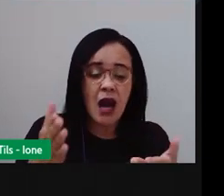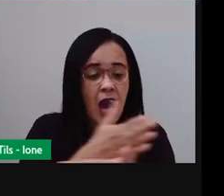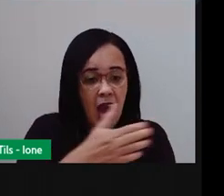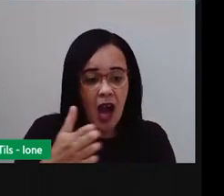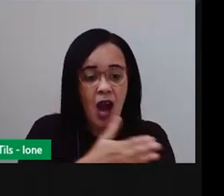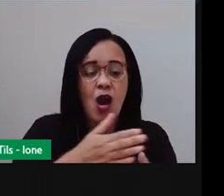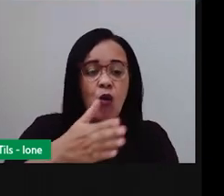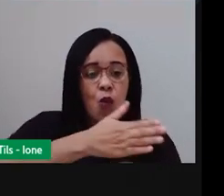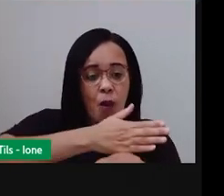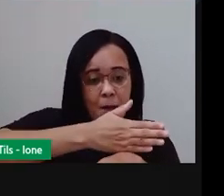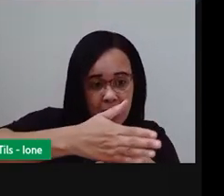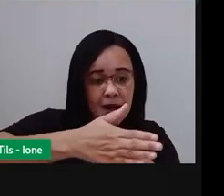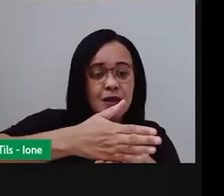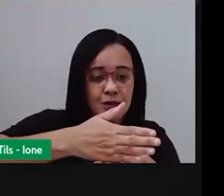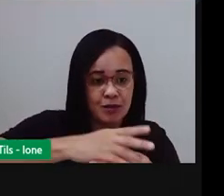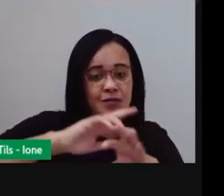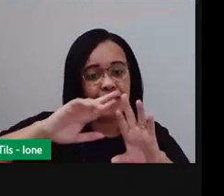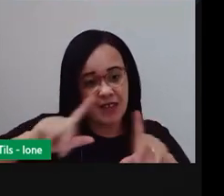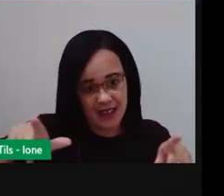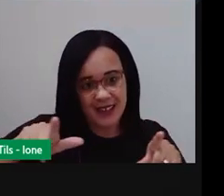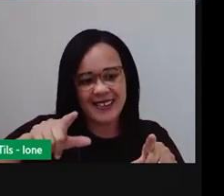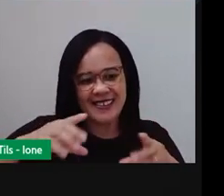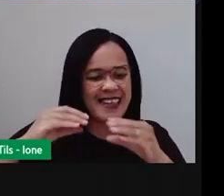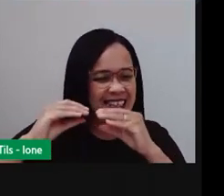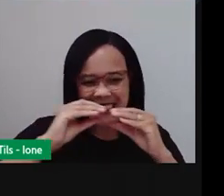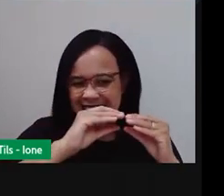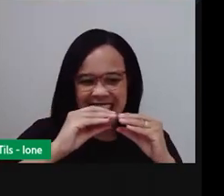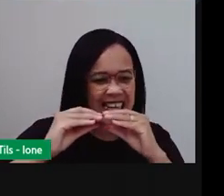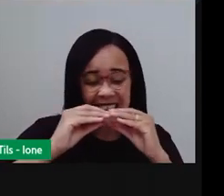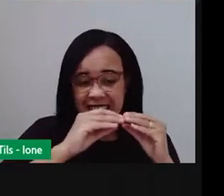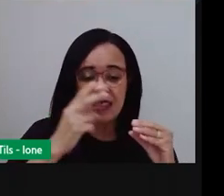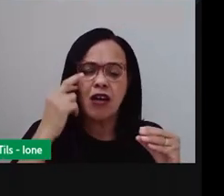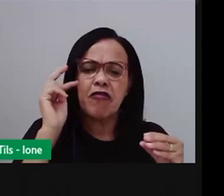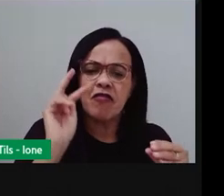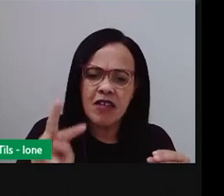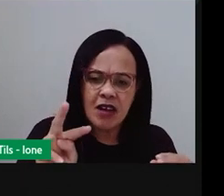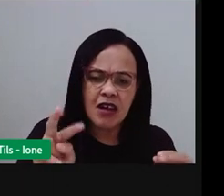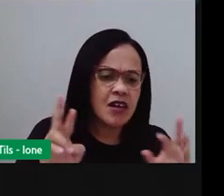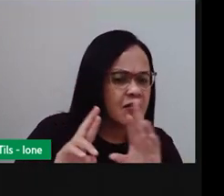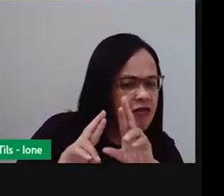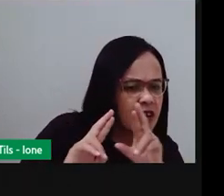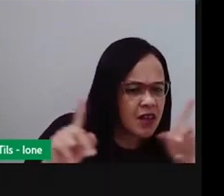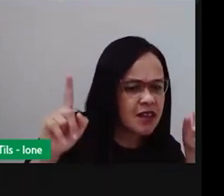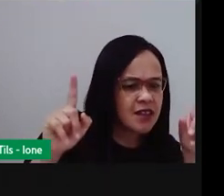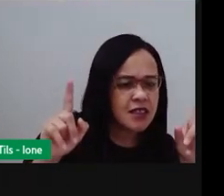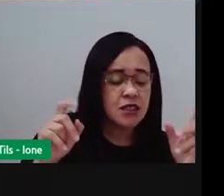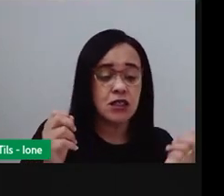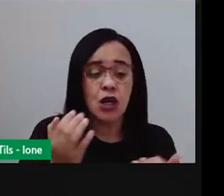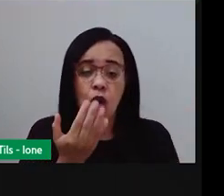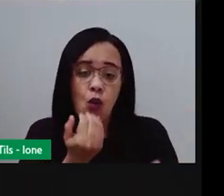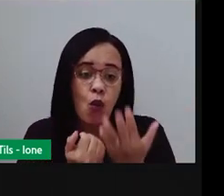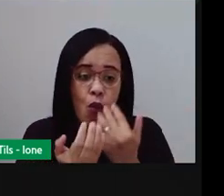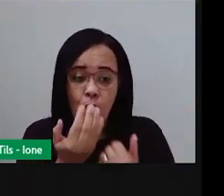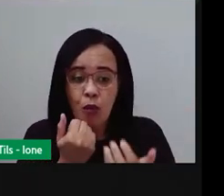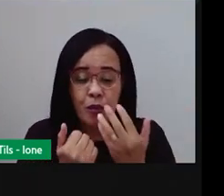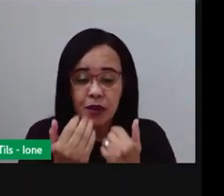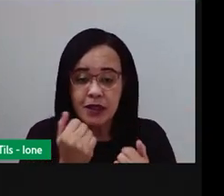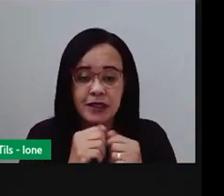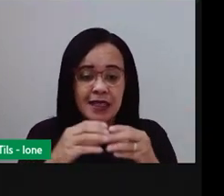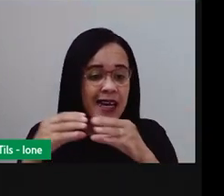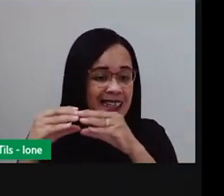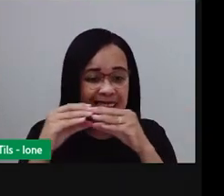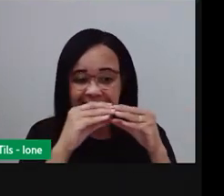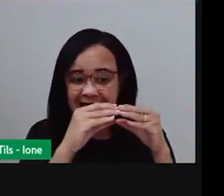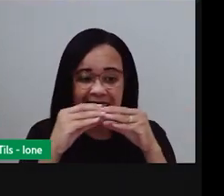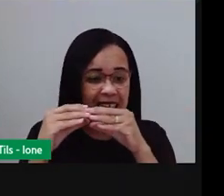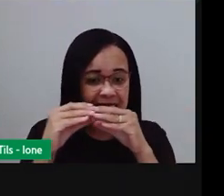feitas com milho. E aí, quando aparecer uma comida que foi feita à base de milho,